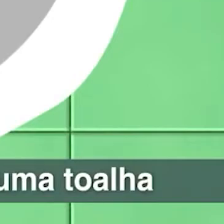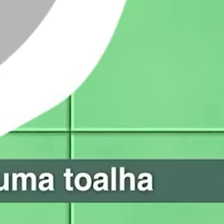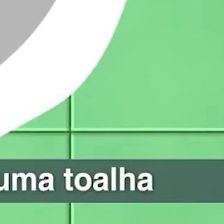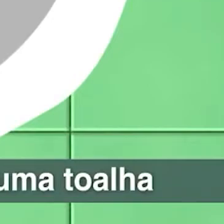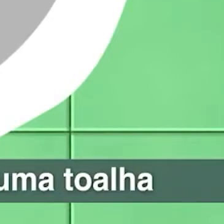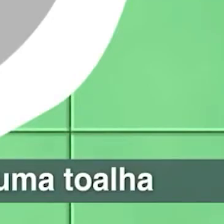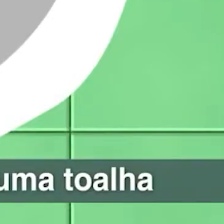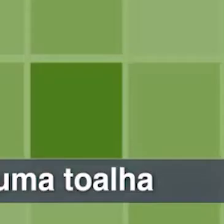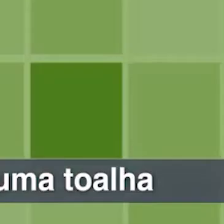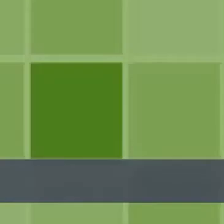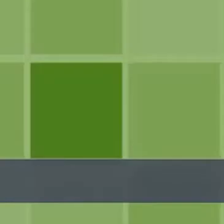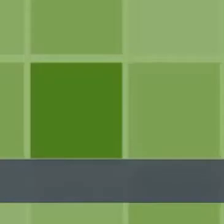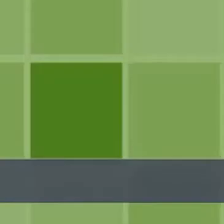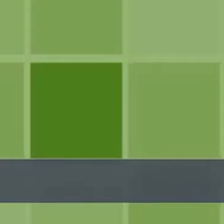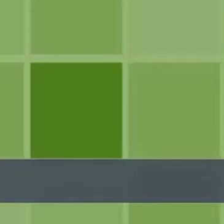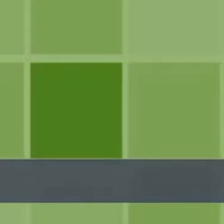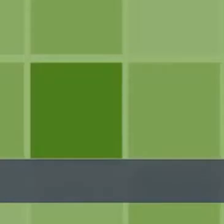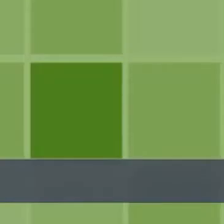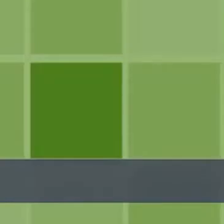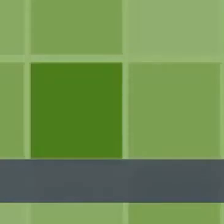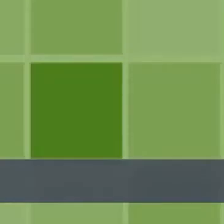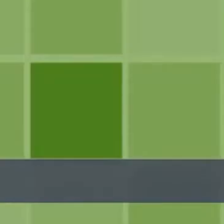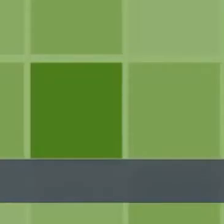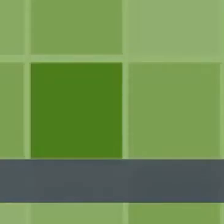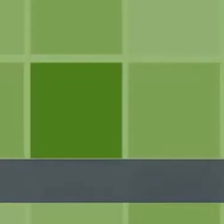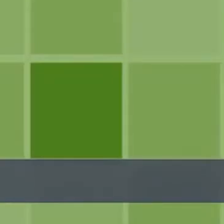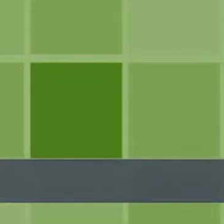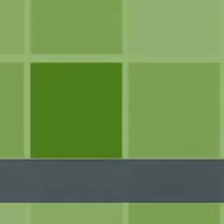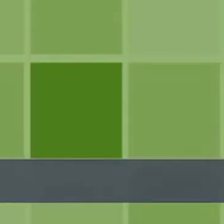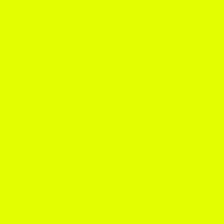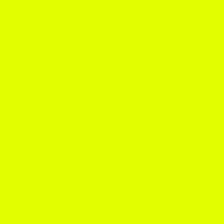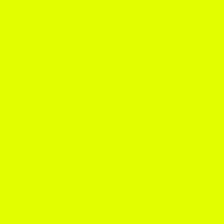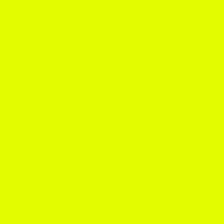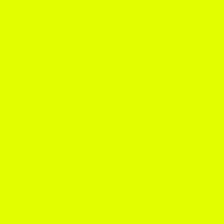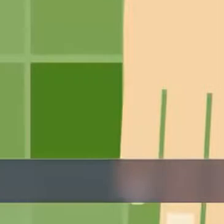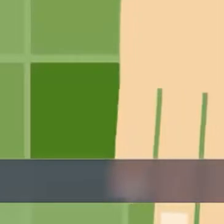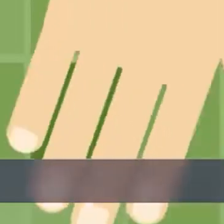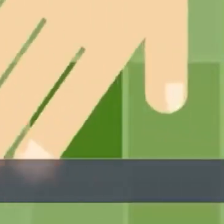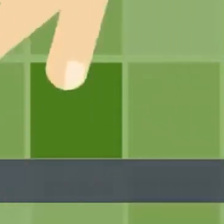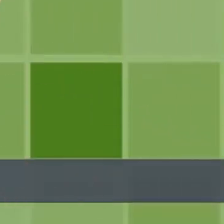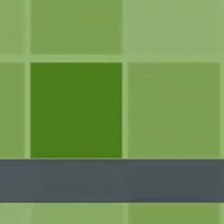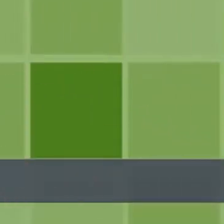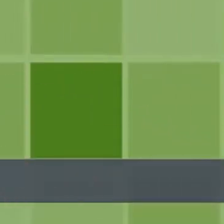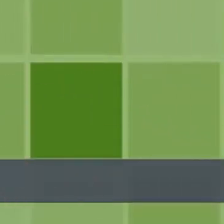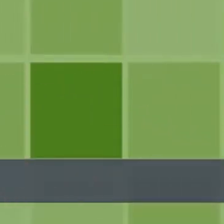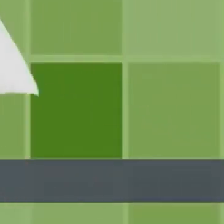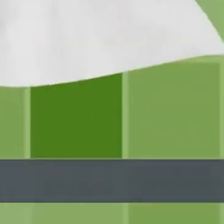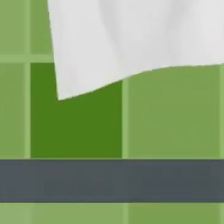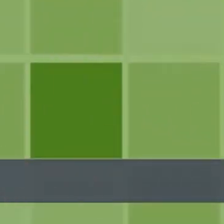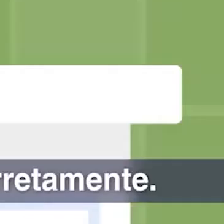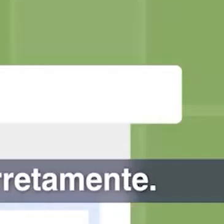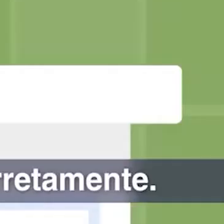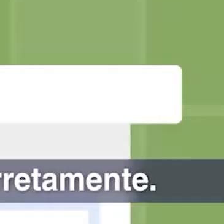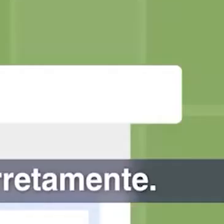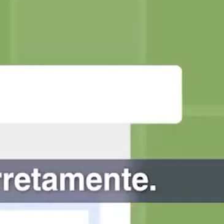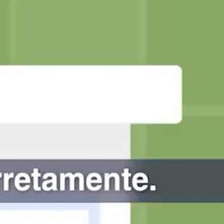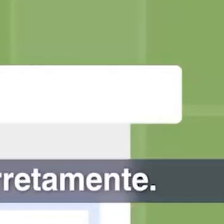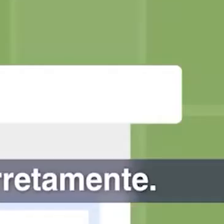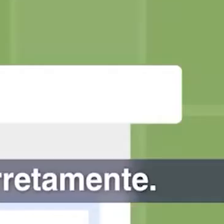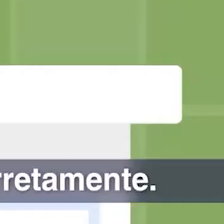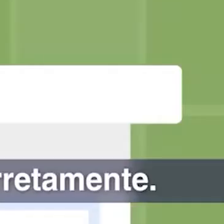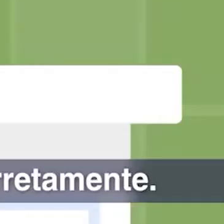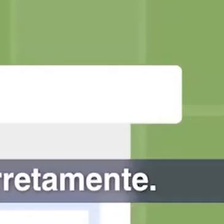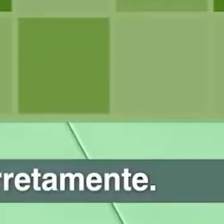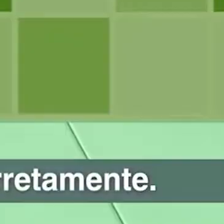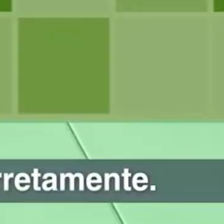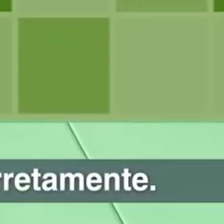torneira com um papel ou uma toalha para não se contaminar de novo. 5. Por fim, mas não menos importante, seque bem as mãos